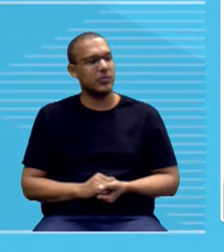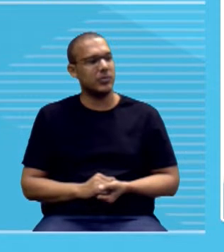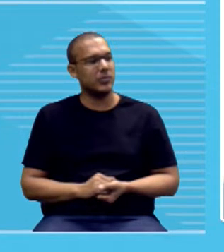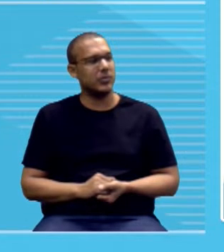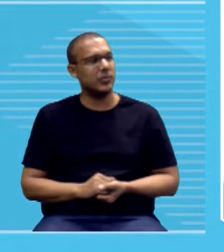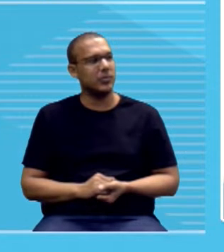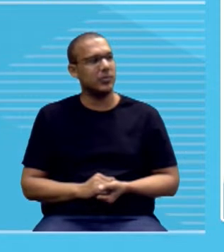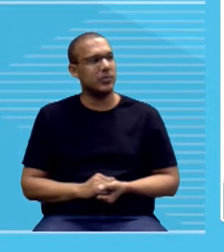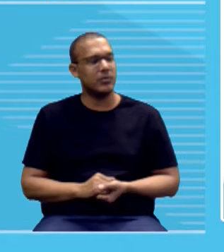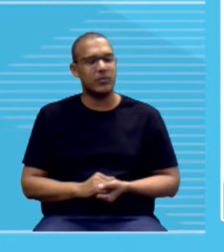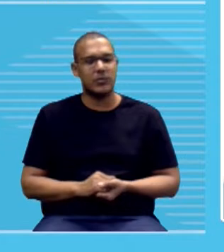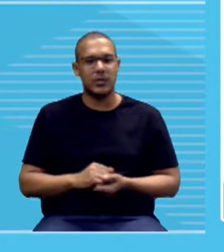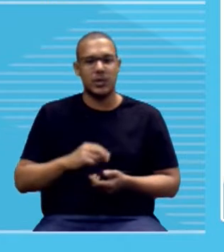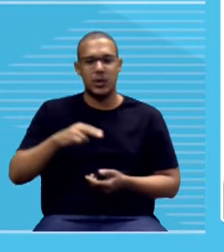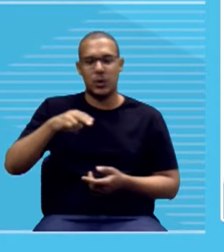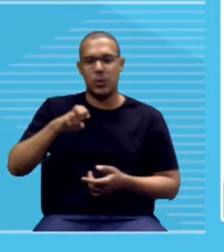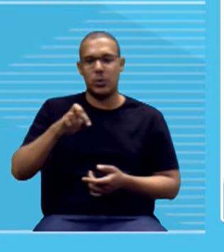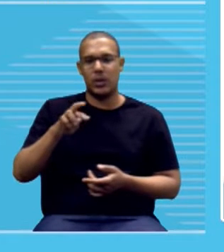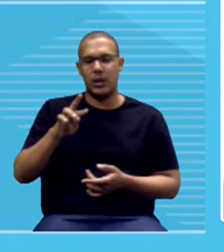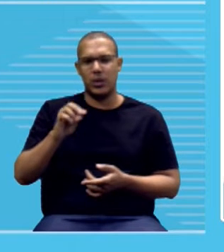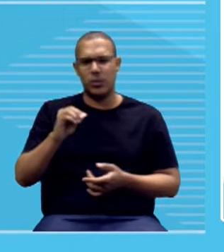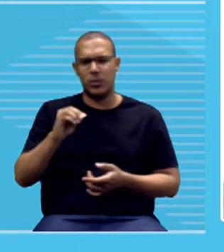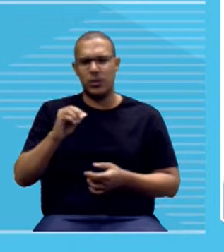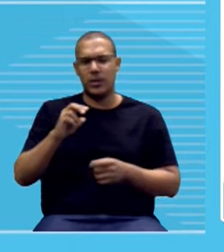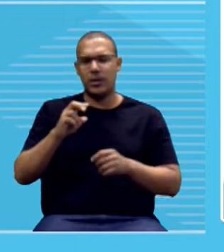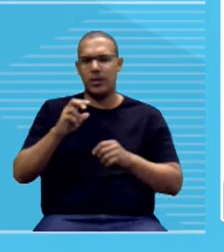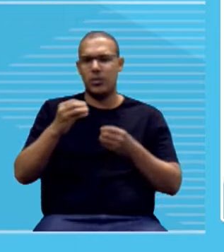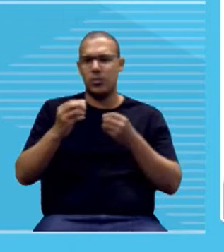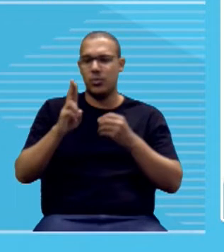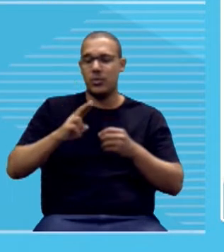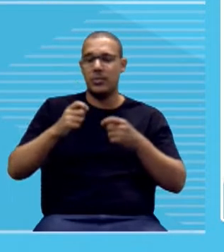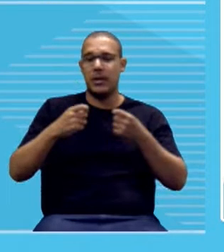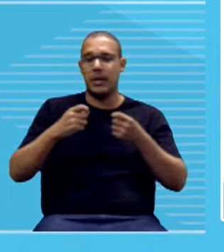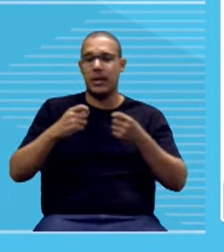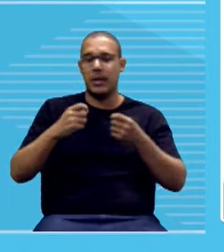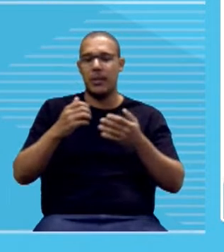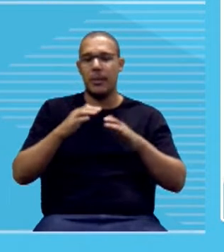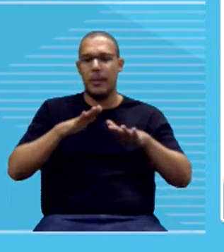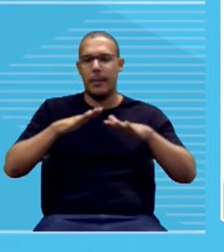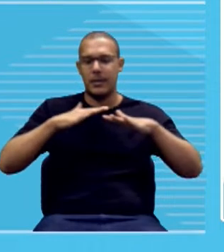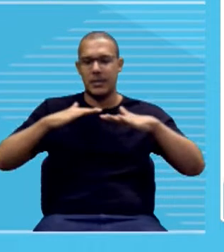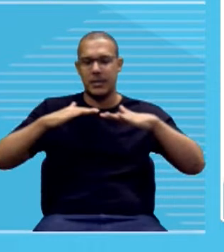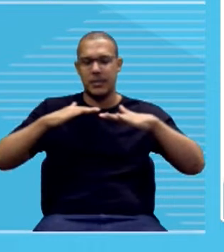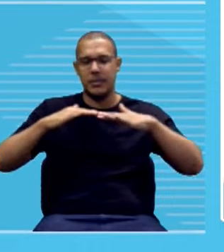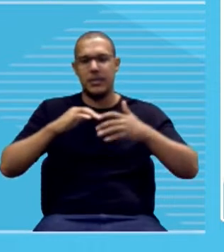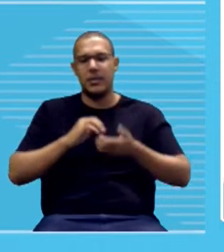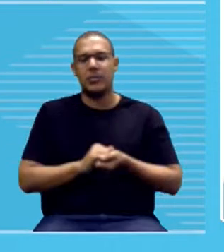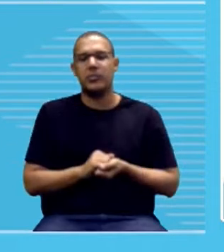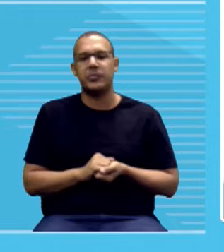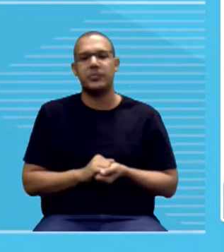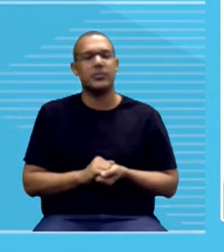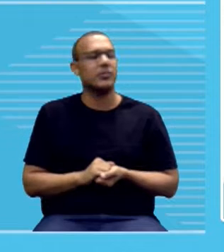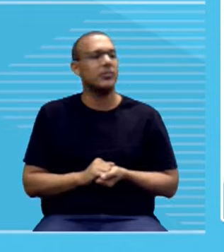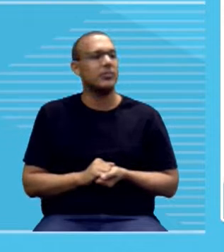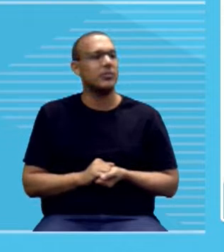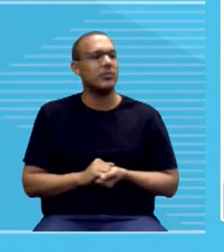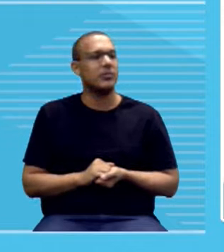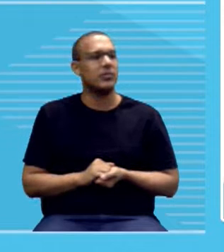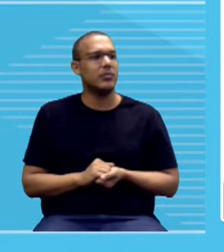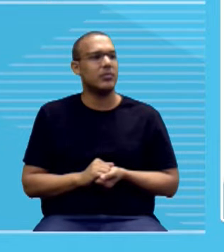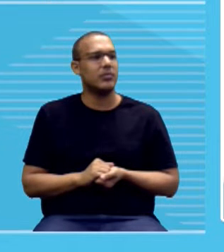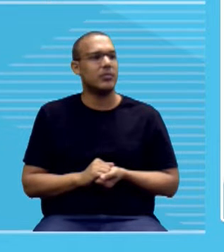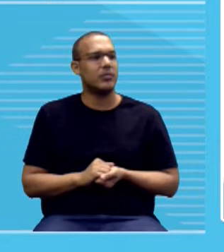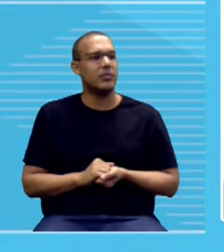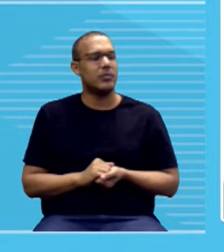próton. O nêutron ele serve basicamente para estabilizar. Antes da gente ter um modelo atômico, né, do famoso